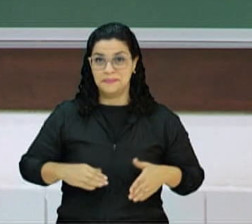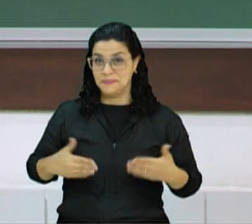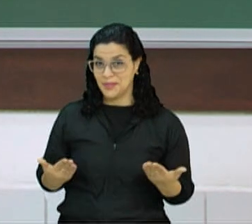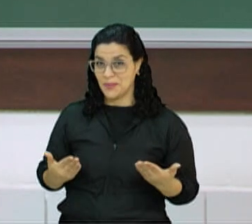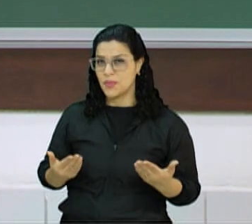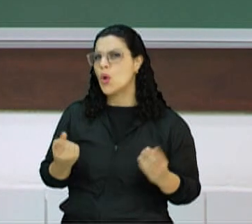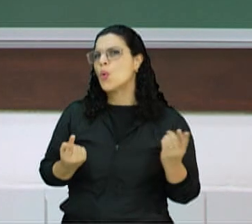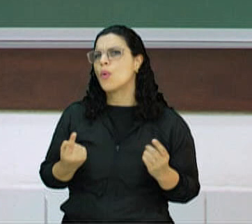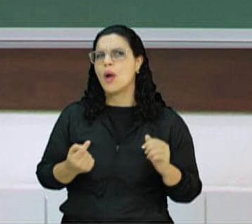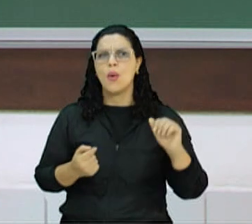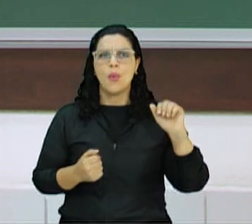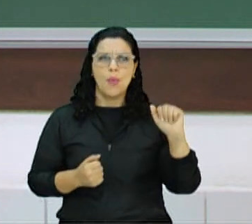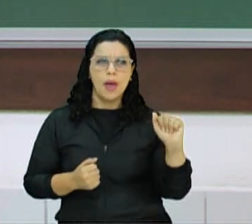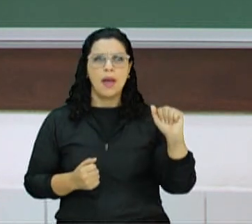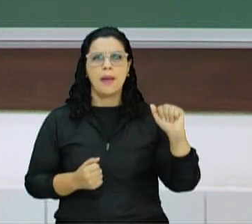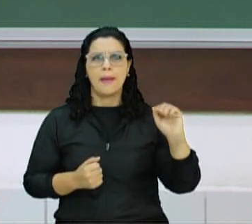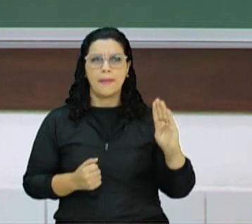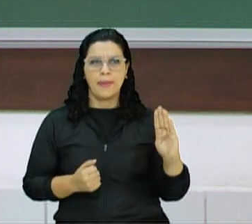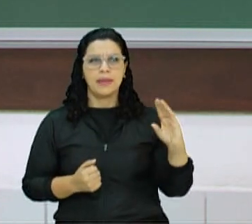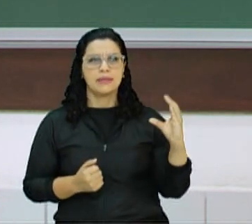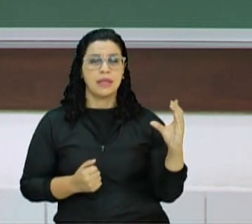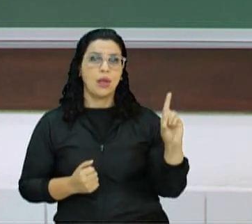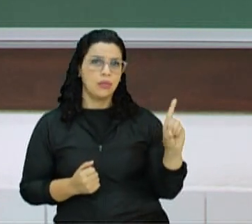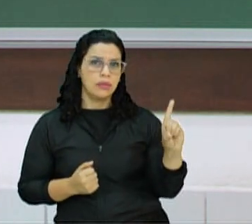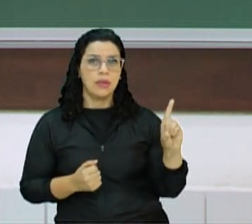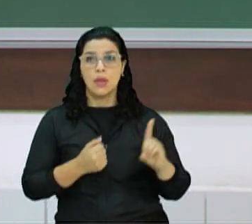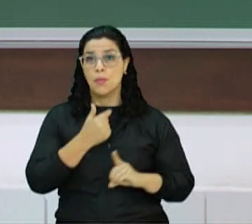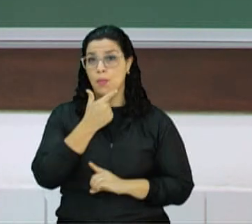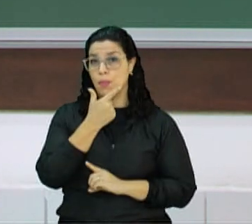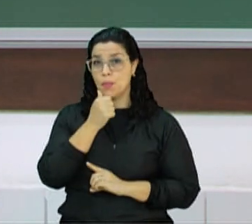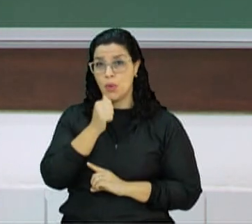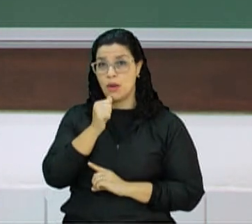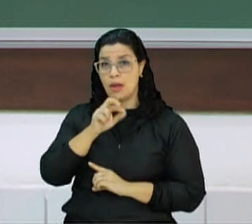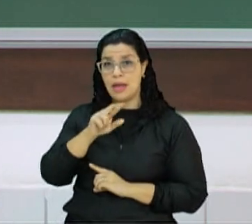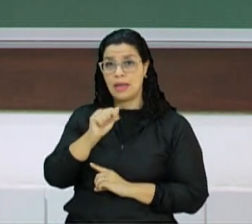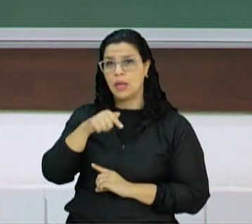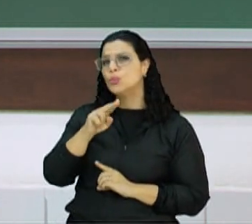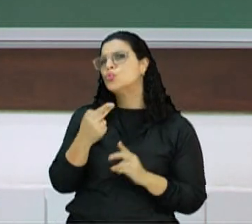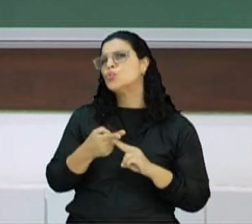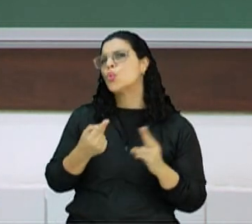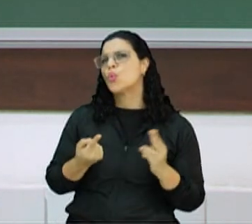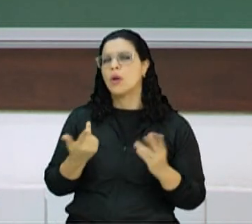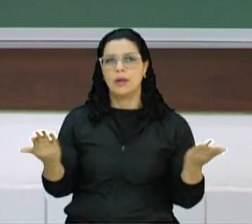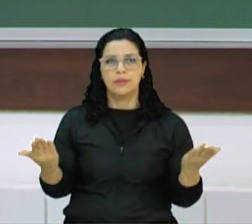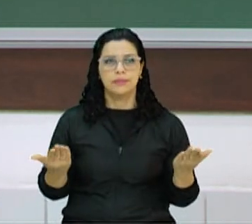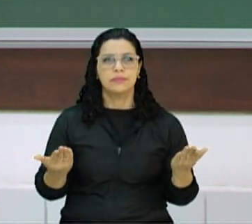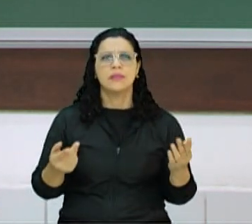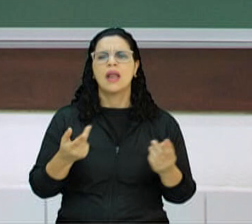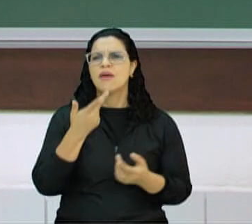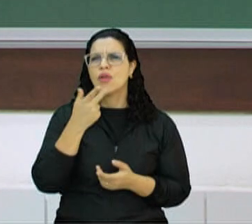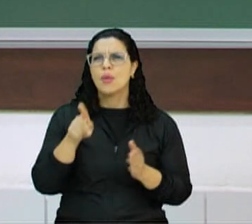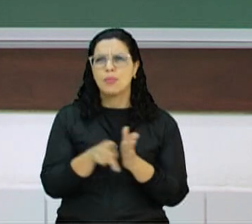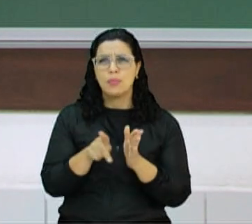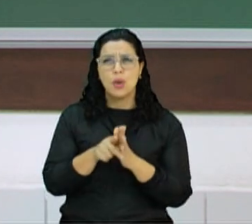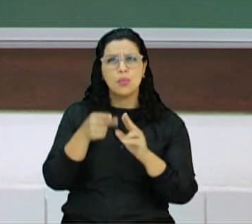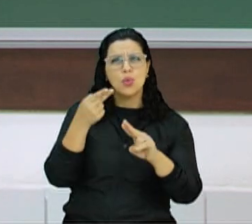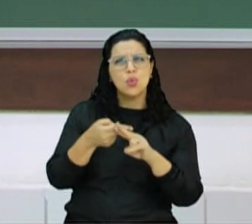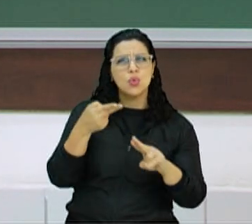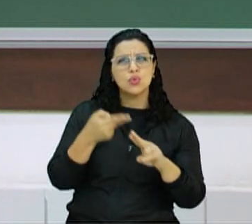E aí, qual foi a figura de linguagem que a Raquel utilizou ali nesse momento de decepção dela? Ela fez uso